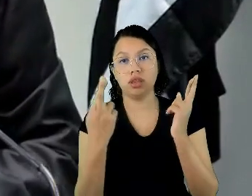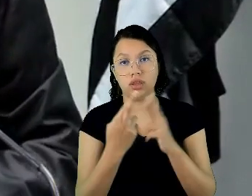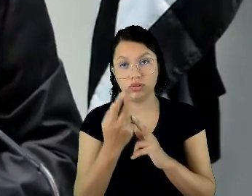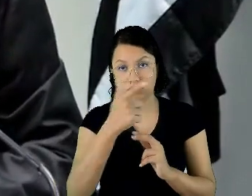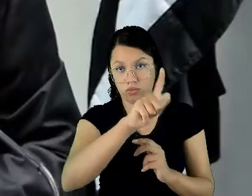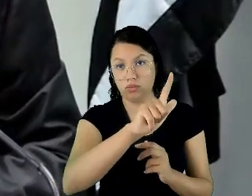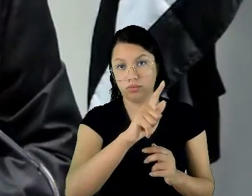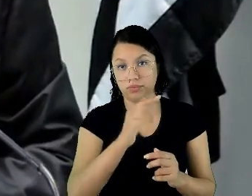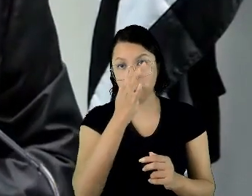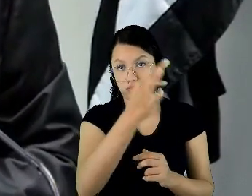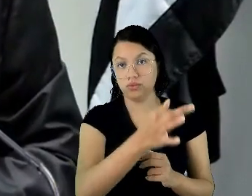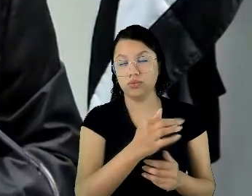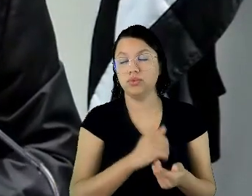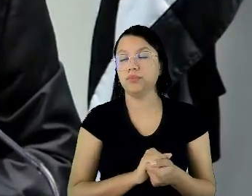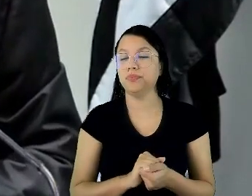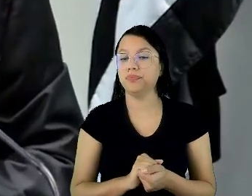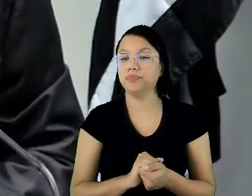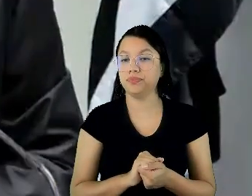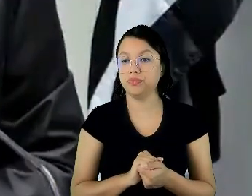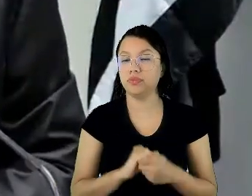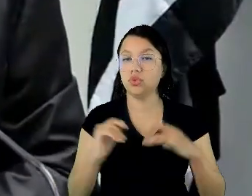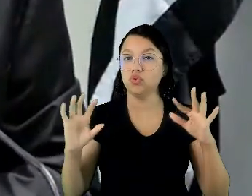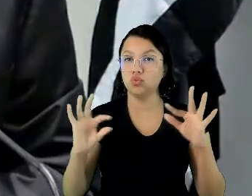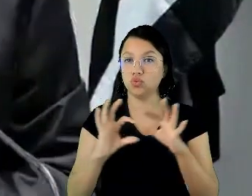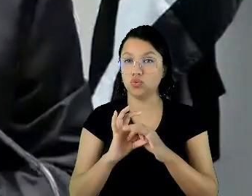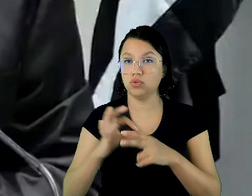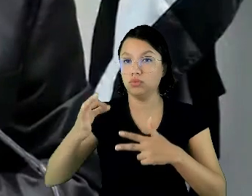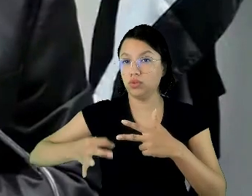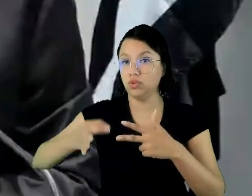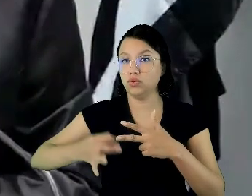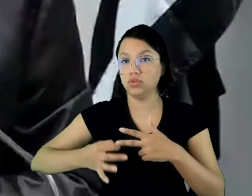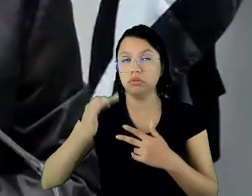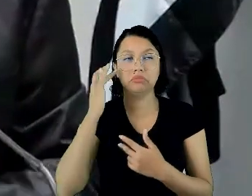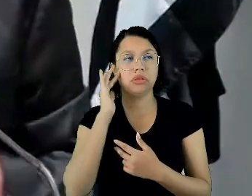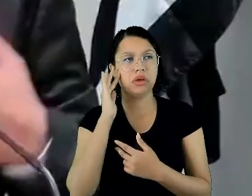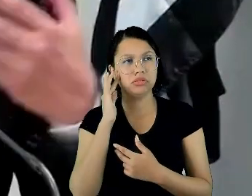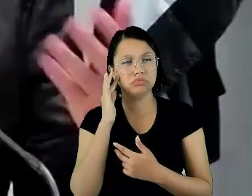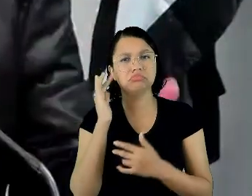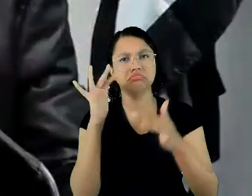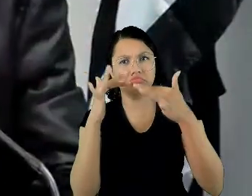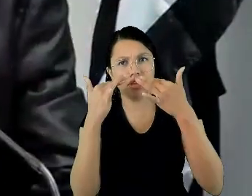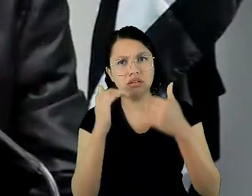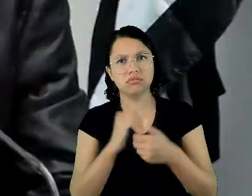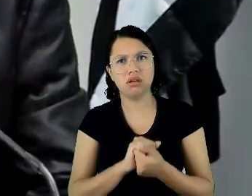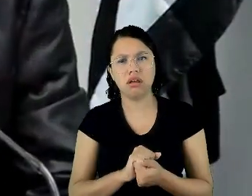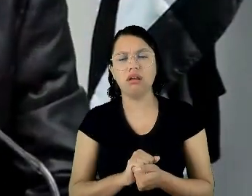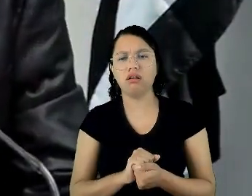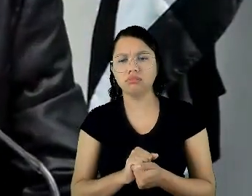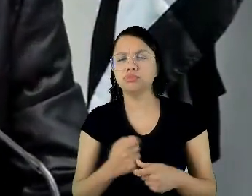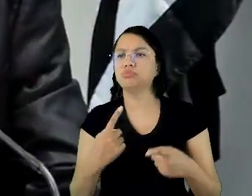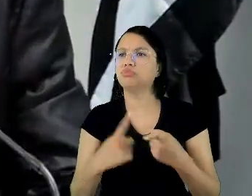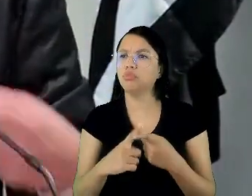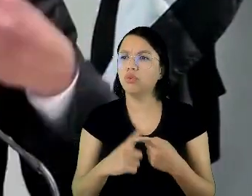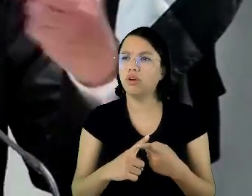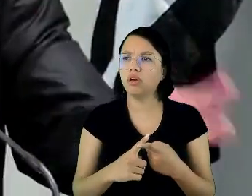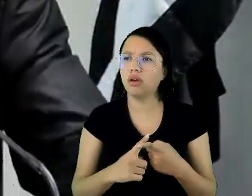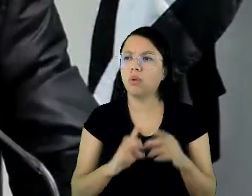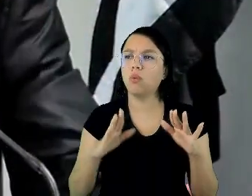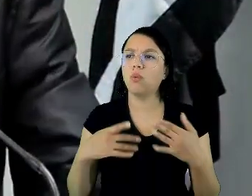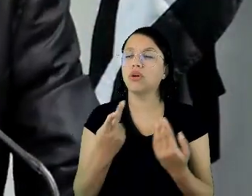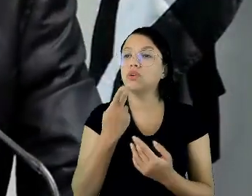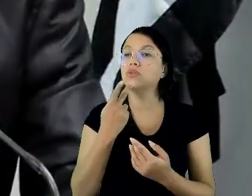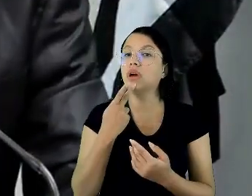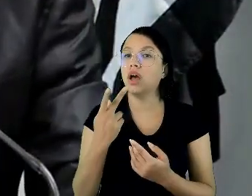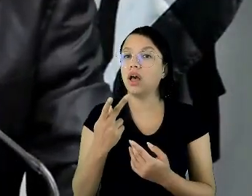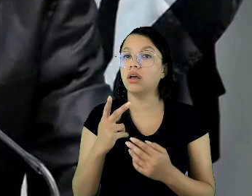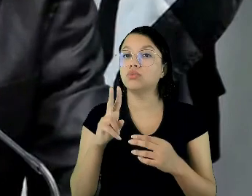poderes judiciários. Eu acho isso extremamente interessante, porque das vezes que a gente lançou o intercâmbio do turismo, todo mundo